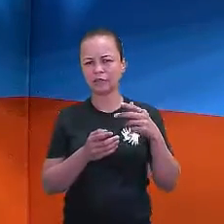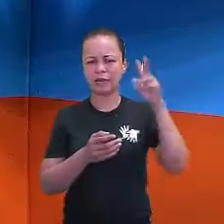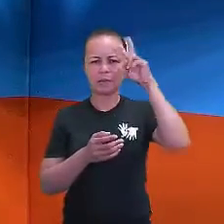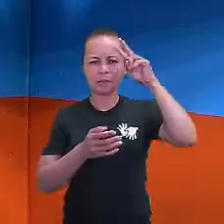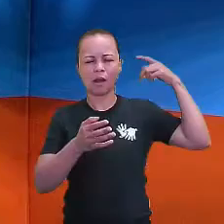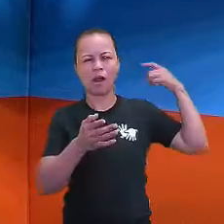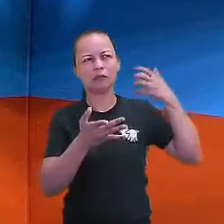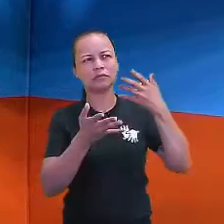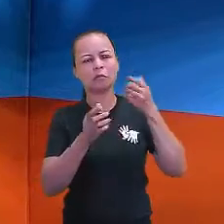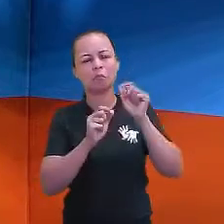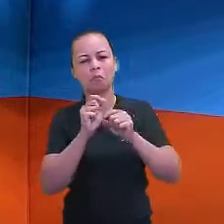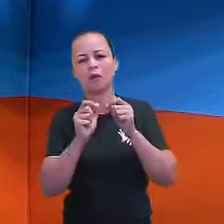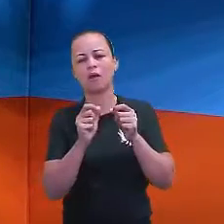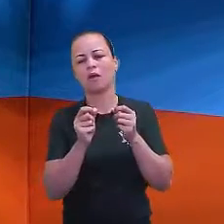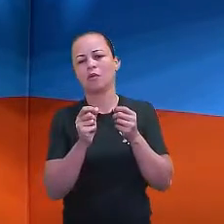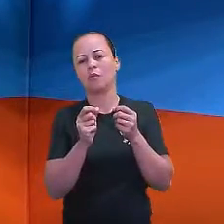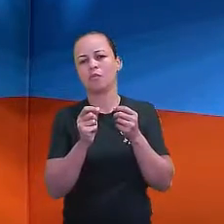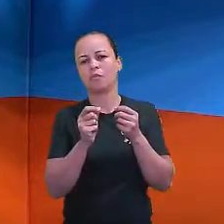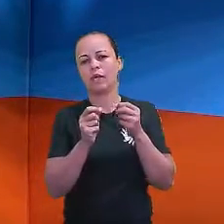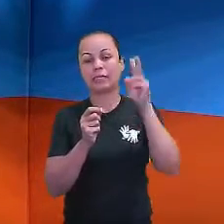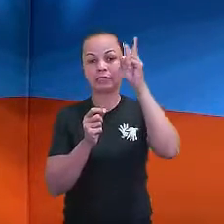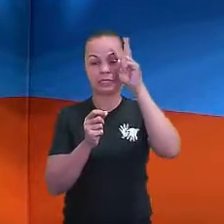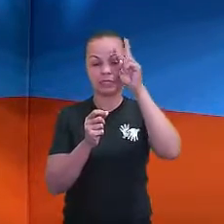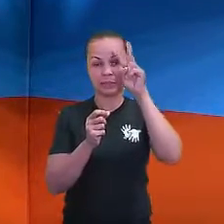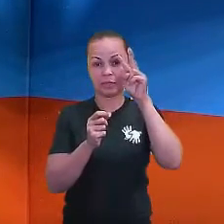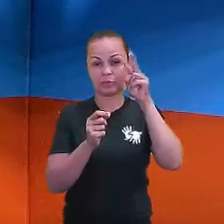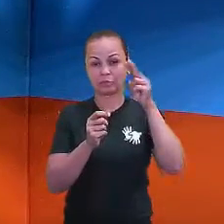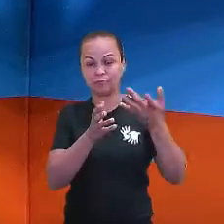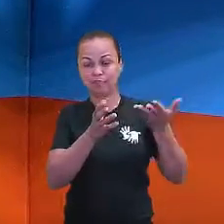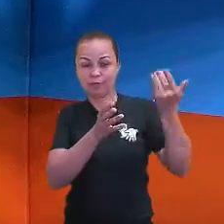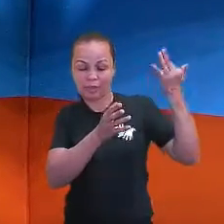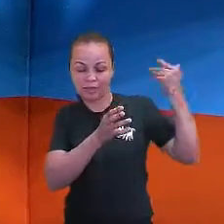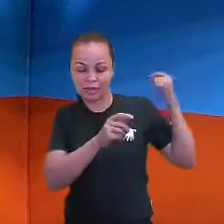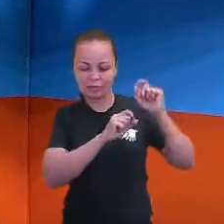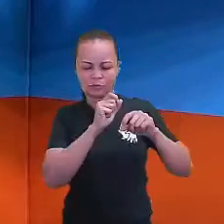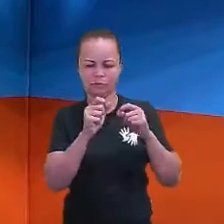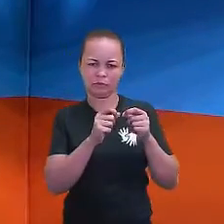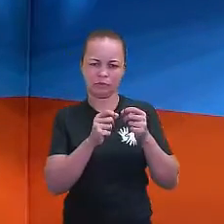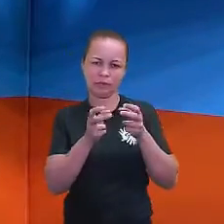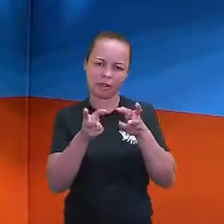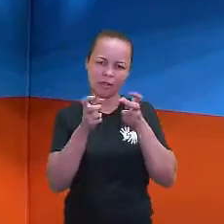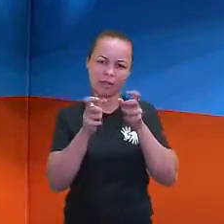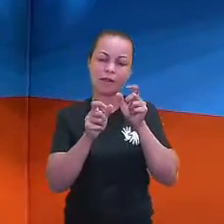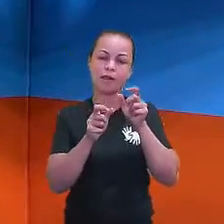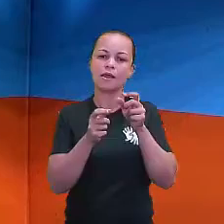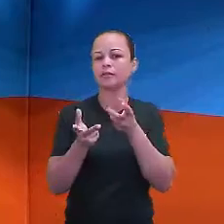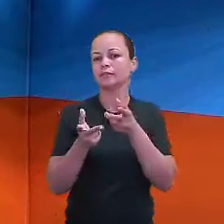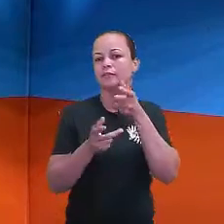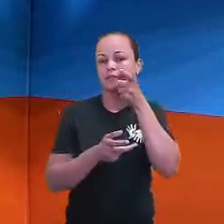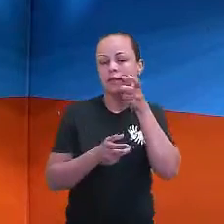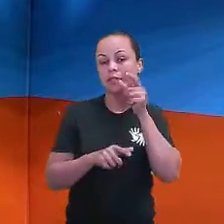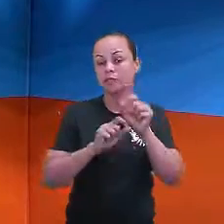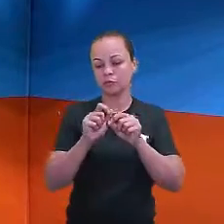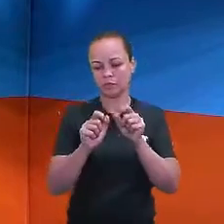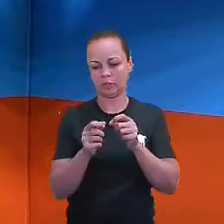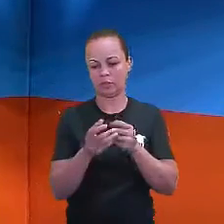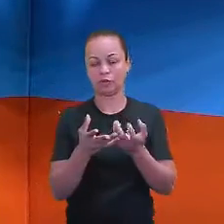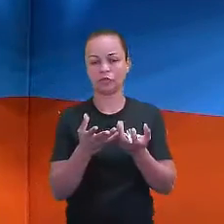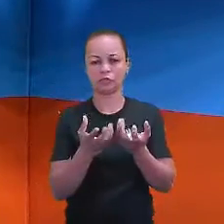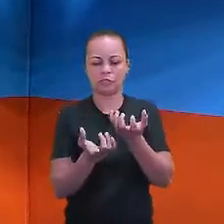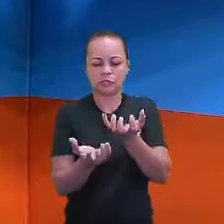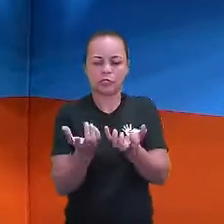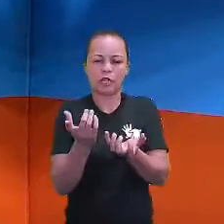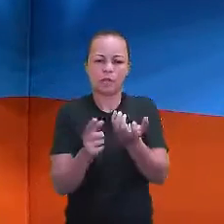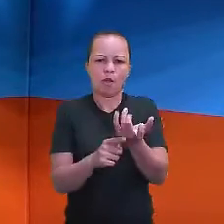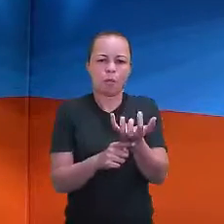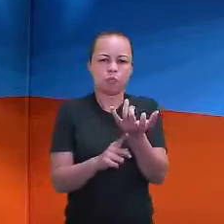histórica. Veja que coisa interessante. Você vai ter, infelizmente, um processo de combustão quando você queima os combustíveis